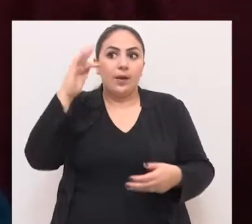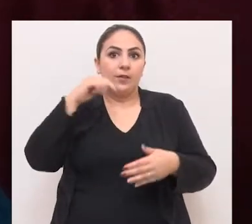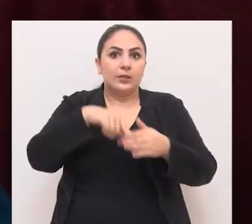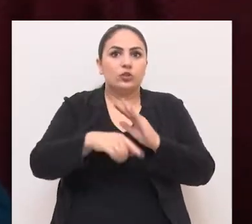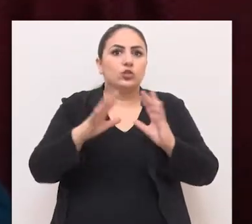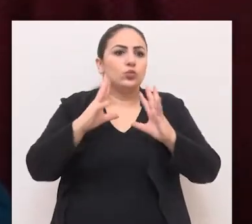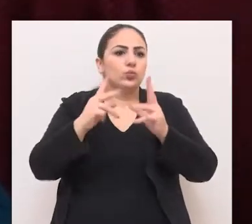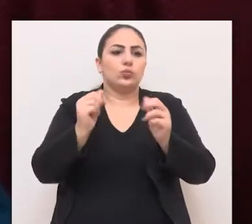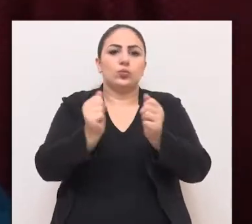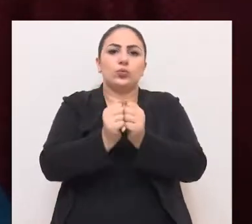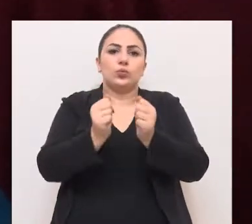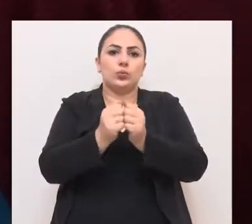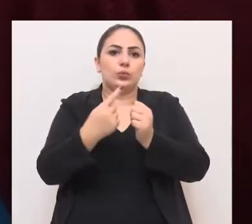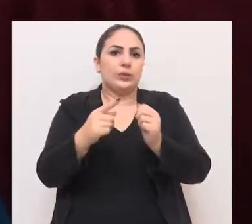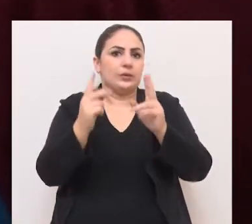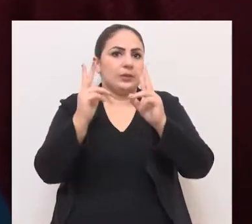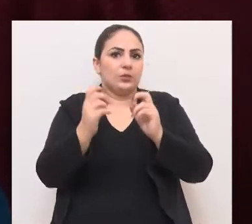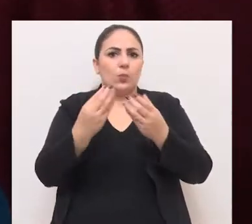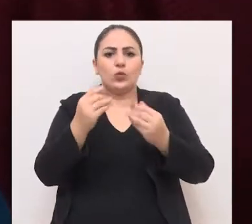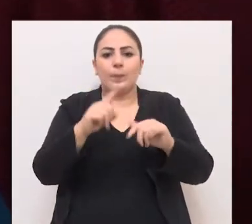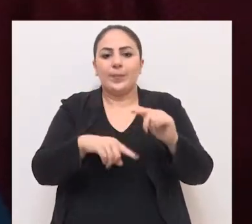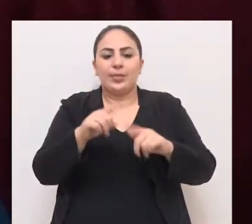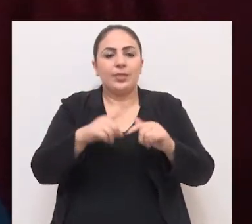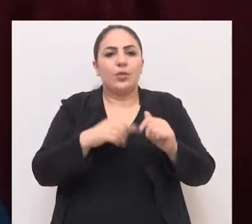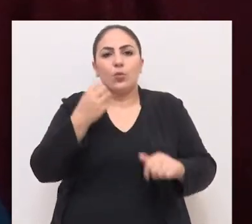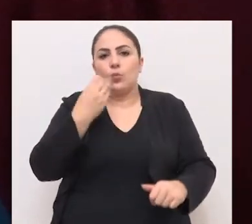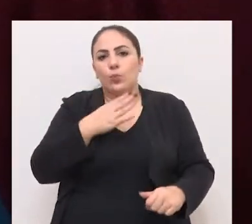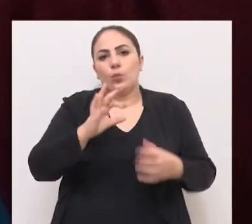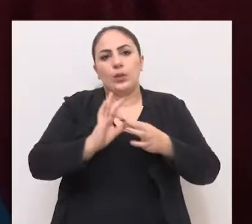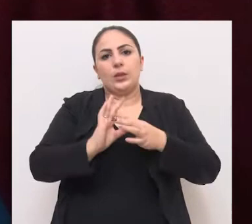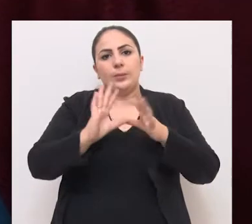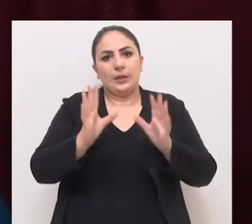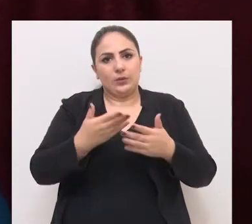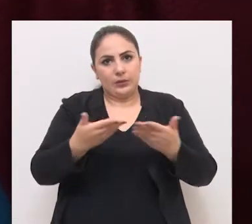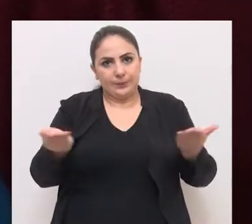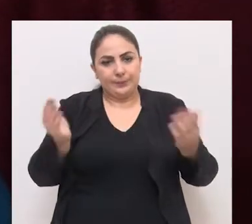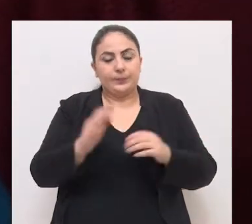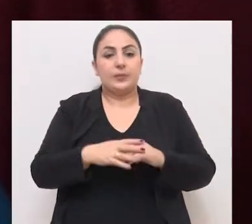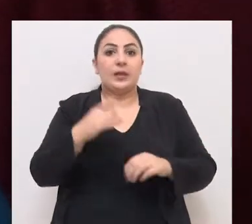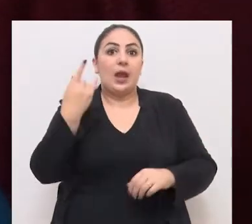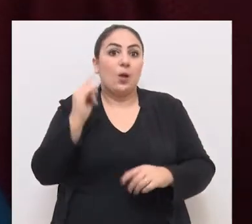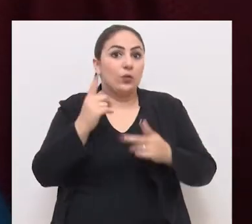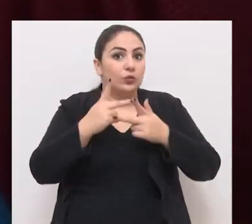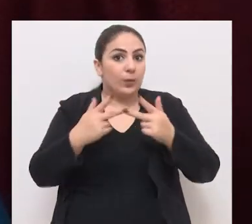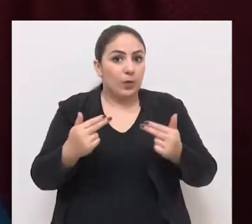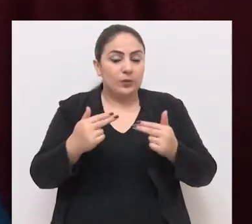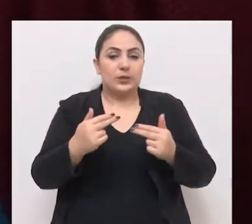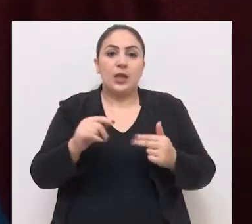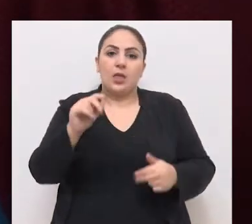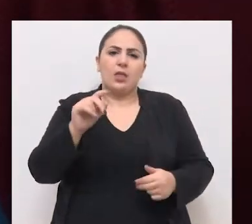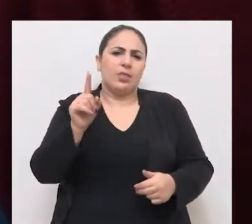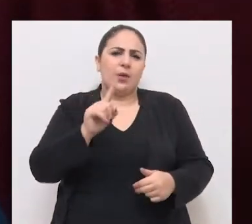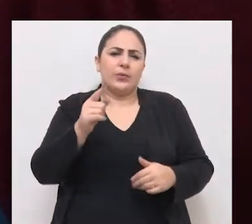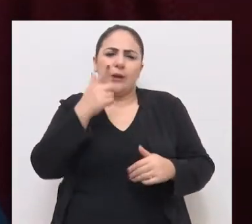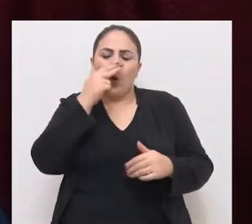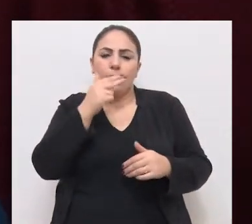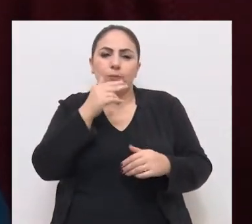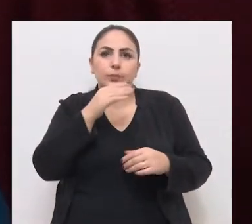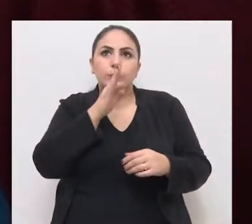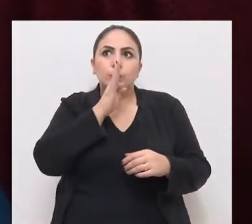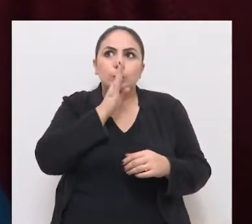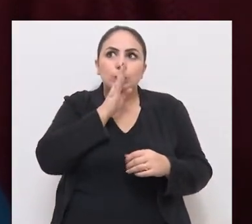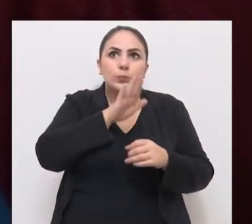Vamos refletir todos juntos sobre isso, tem muito material bom disponível por aí. E a última coisa, não se